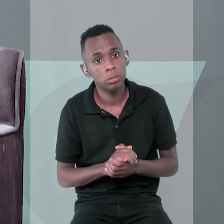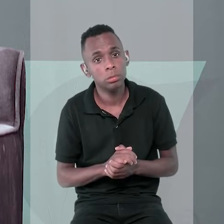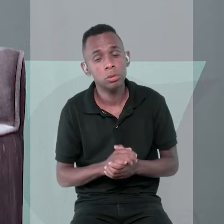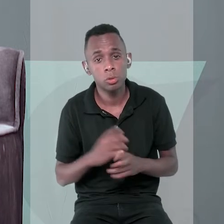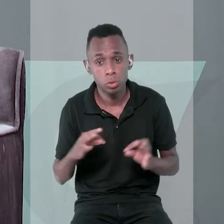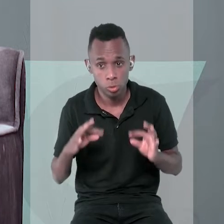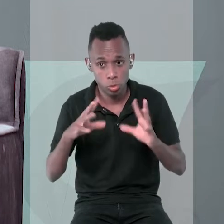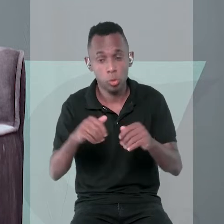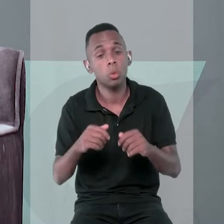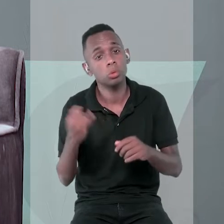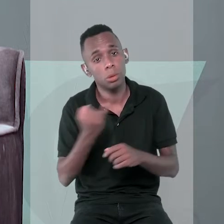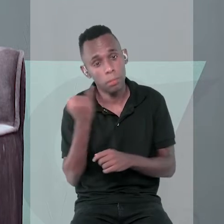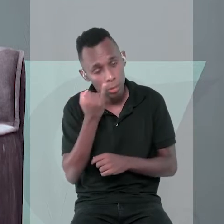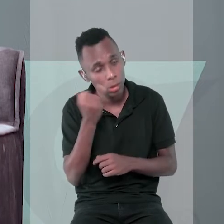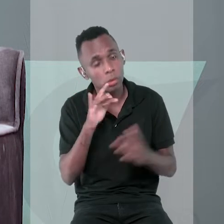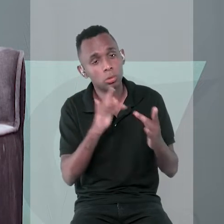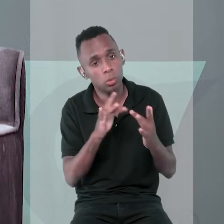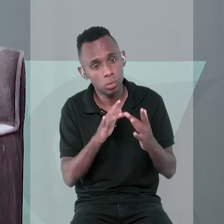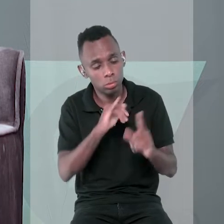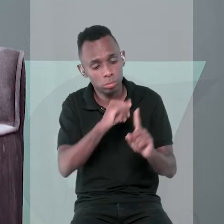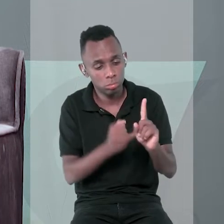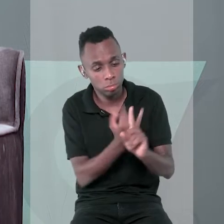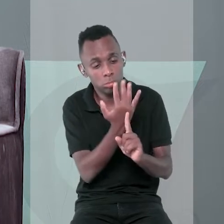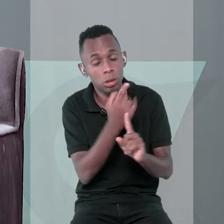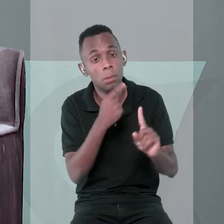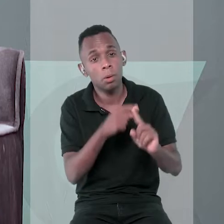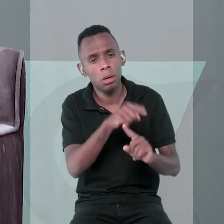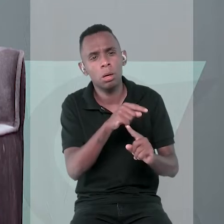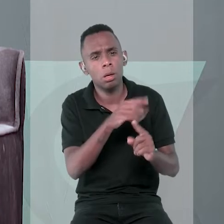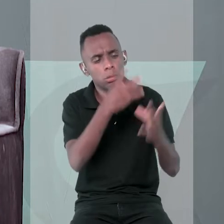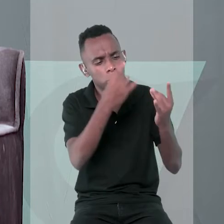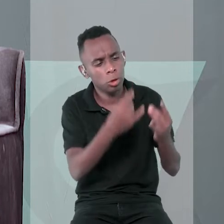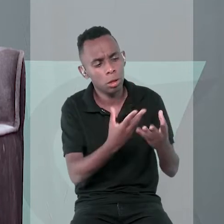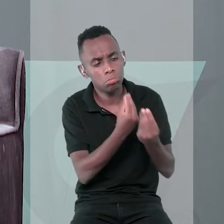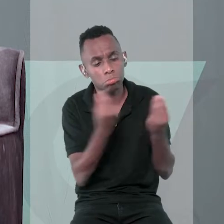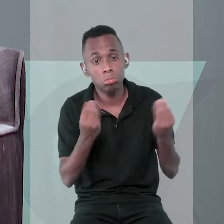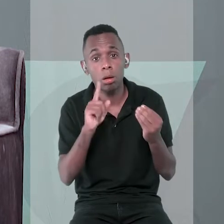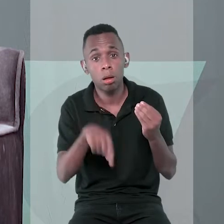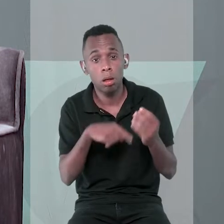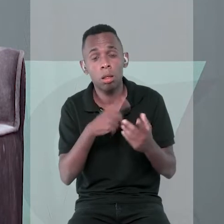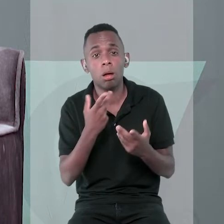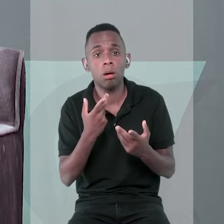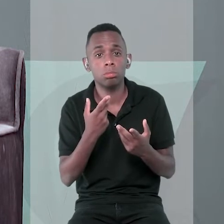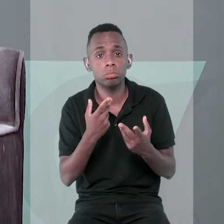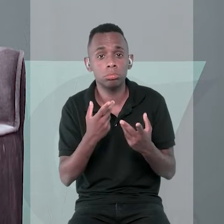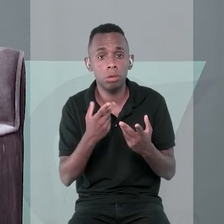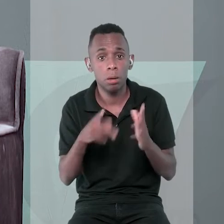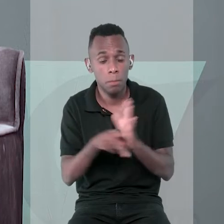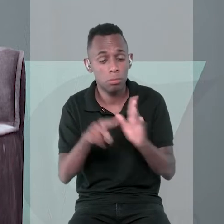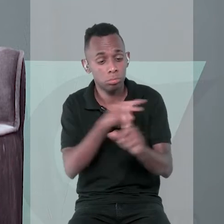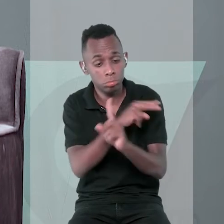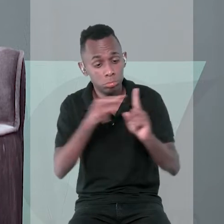forma, tocam em alguma coisa da Joana d'Arc, porque ela é uma figura multifacetada e que foi apropriada por